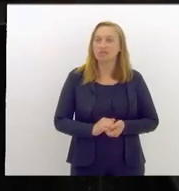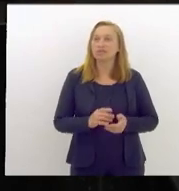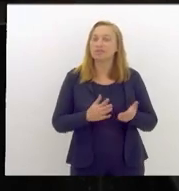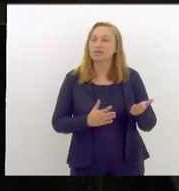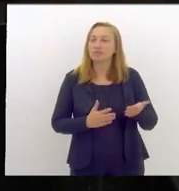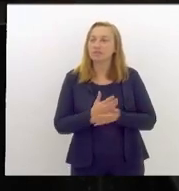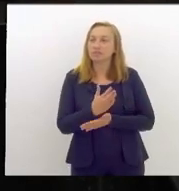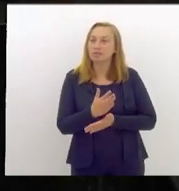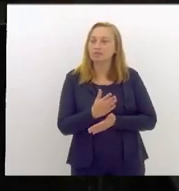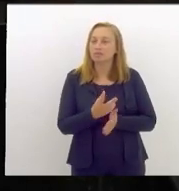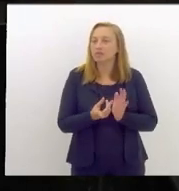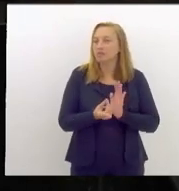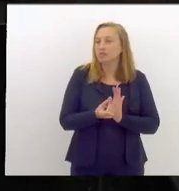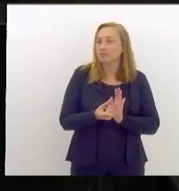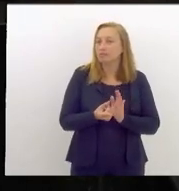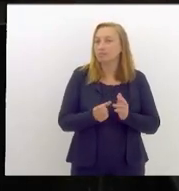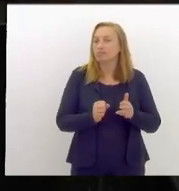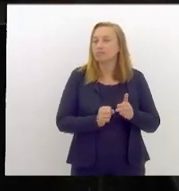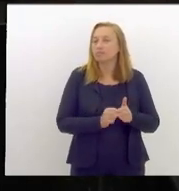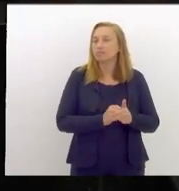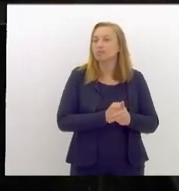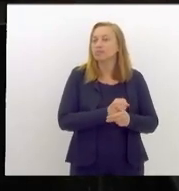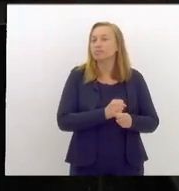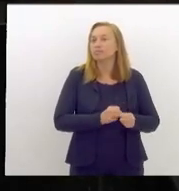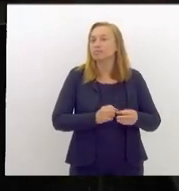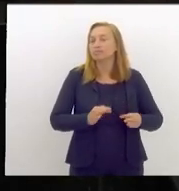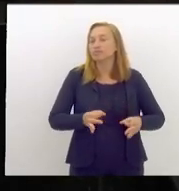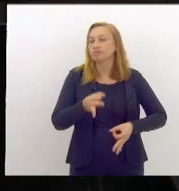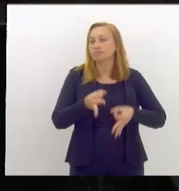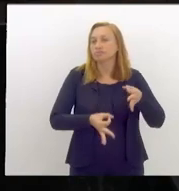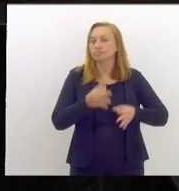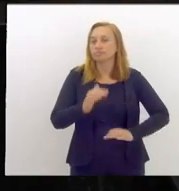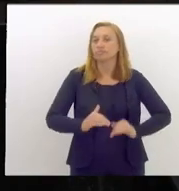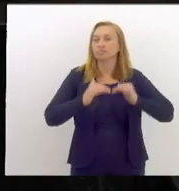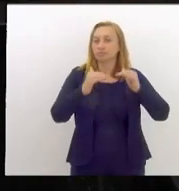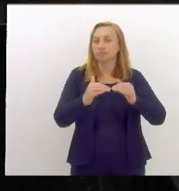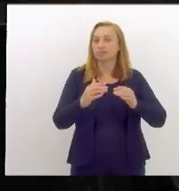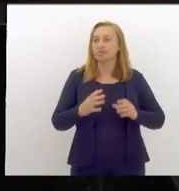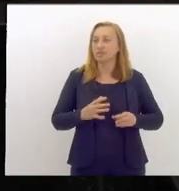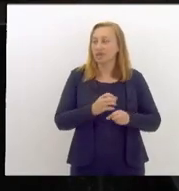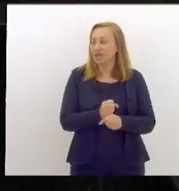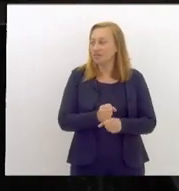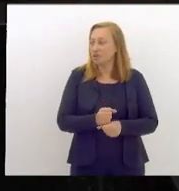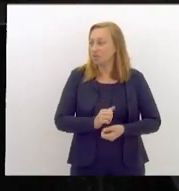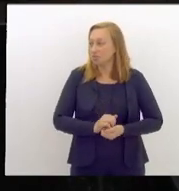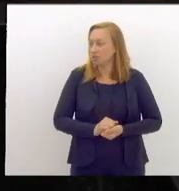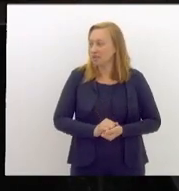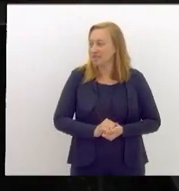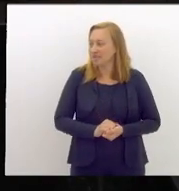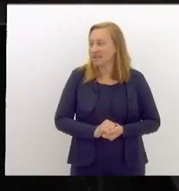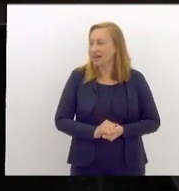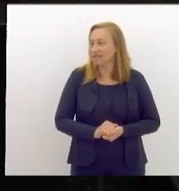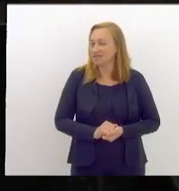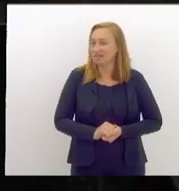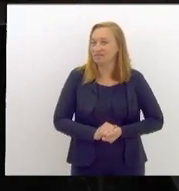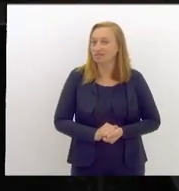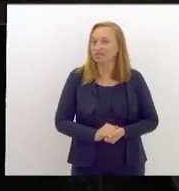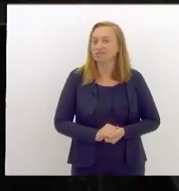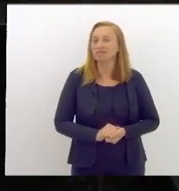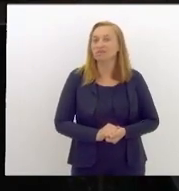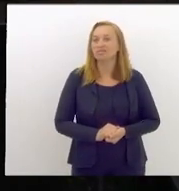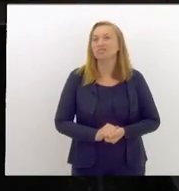as contas do Tribunal de Contas do Estado do Rio de Janeiro referente ao